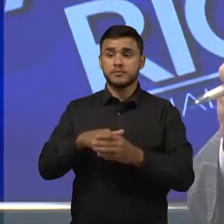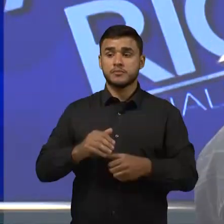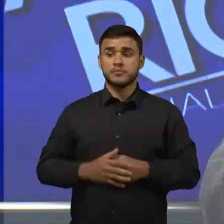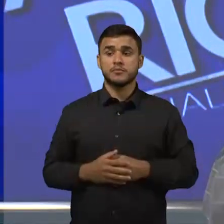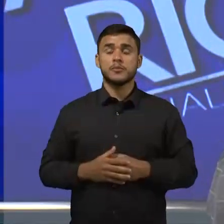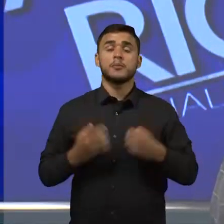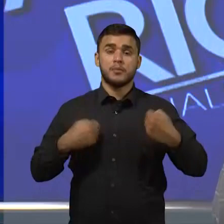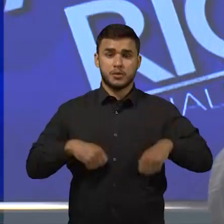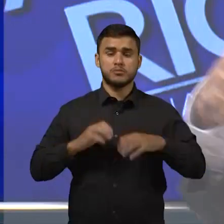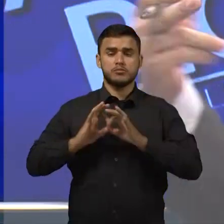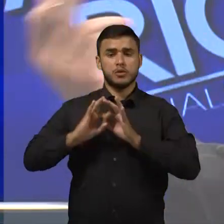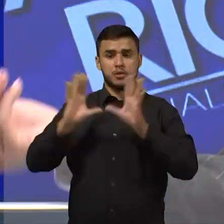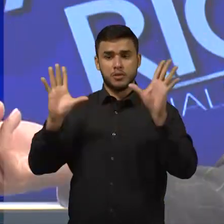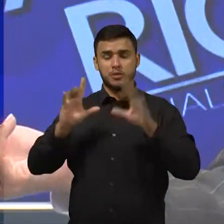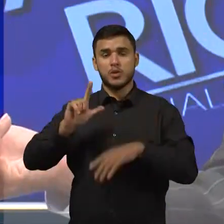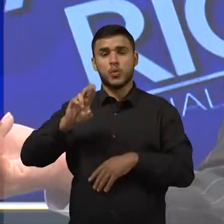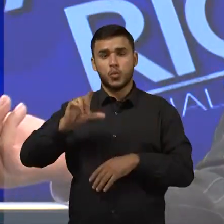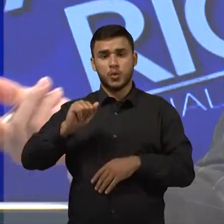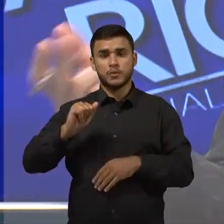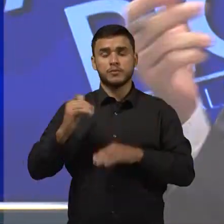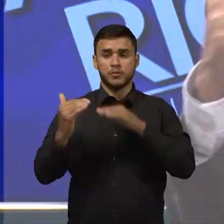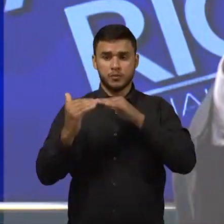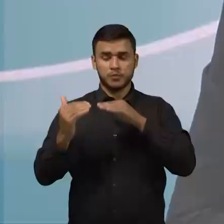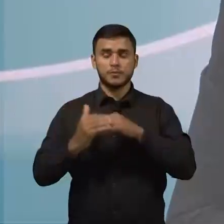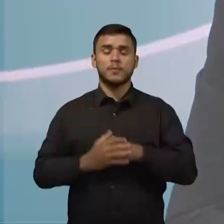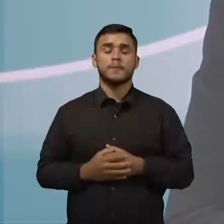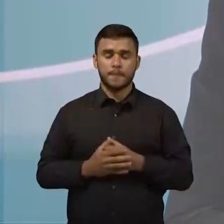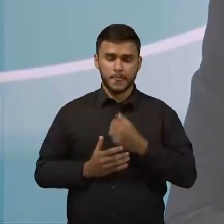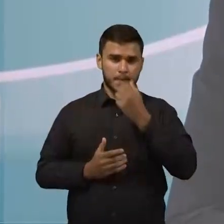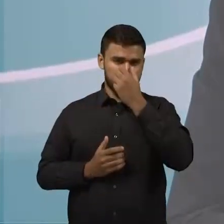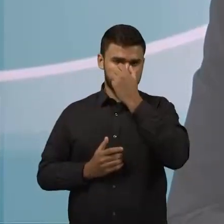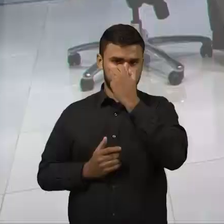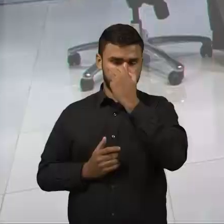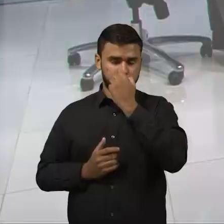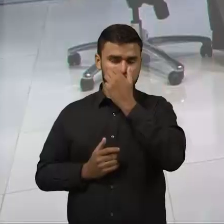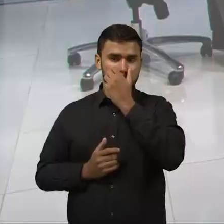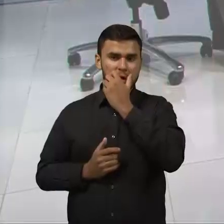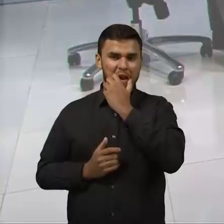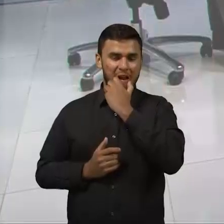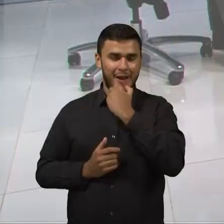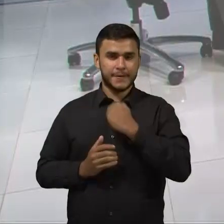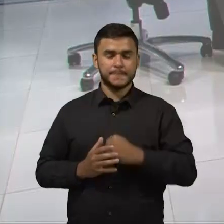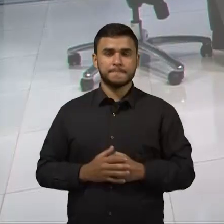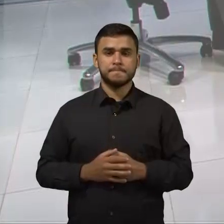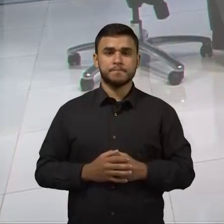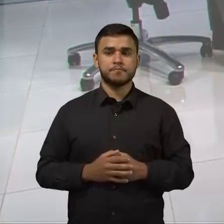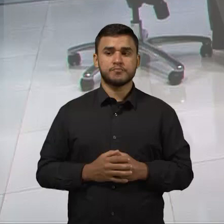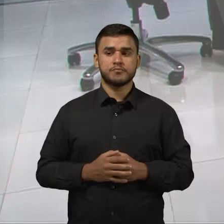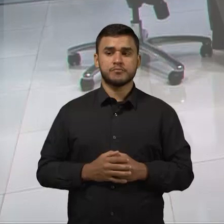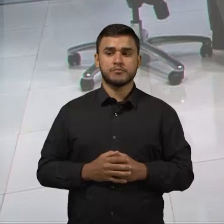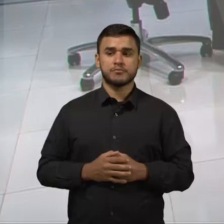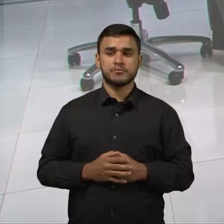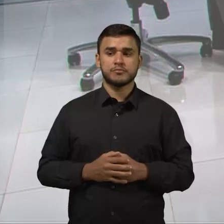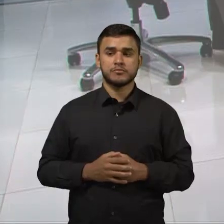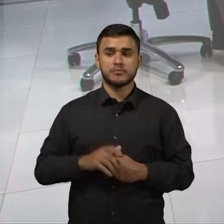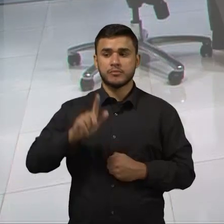do habeas corpus e não da prisão em segunda instância. Só que o ministro Gilmar Mendes votou a favor da execução da segunda instância na